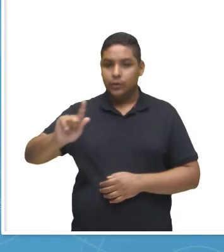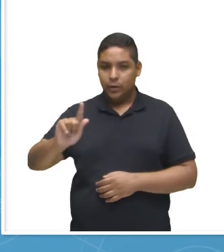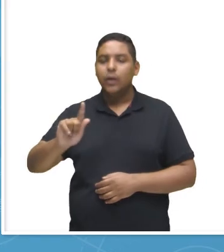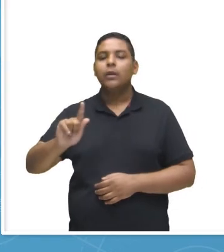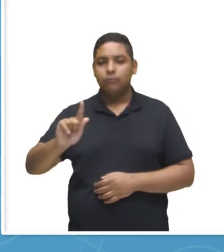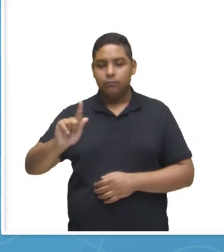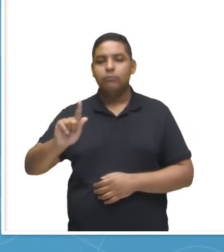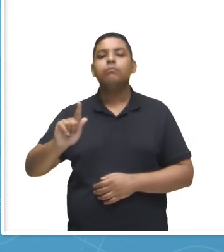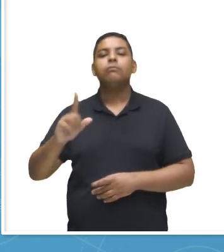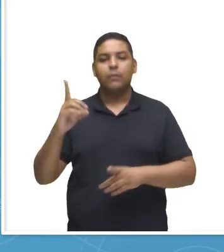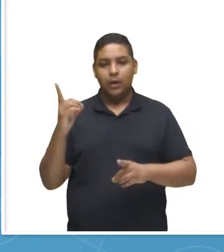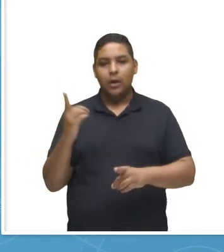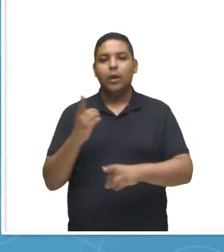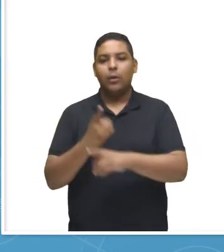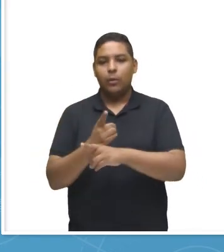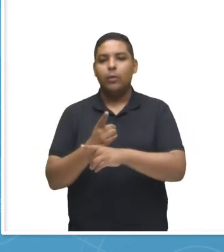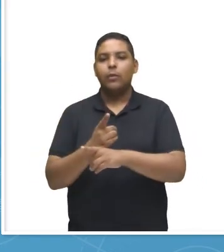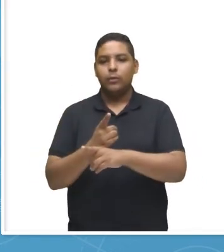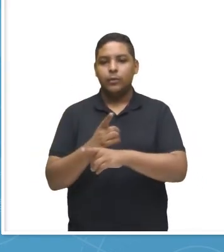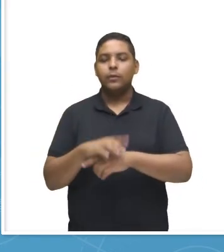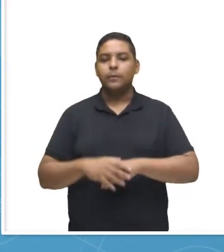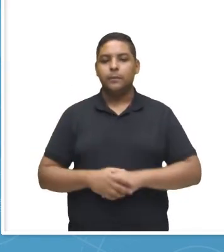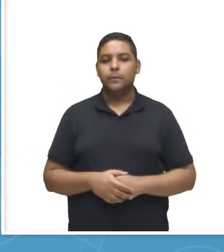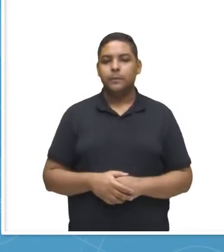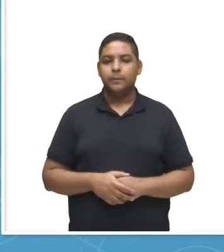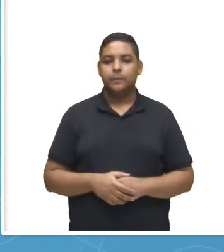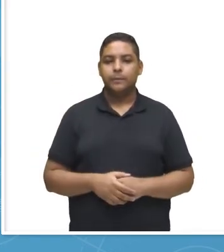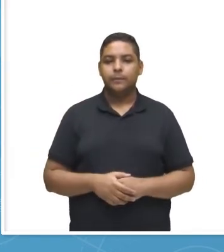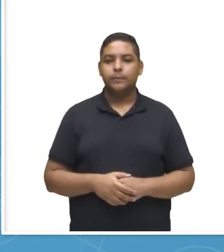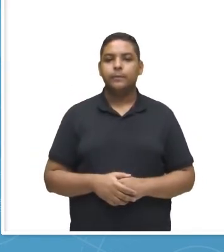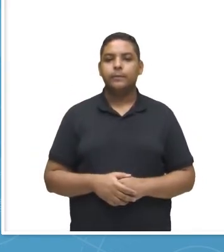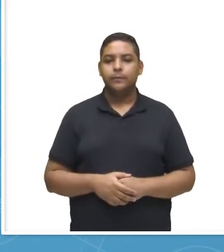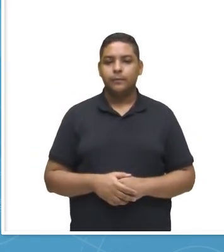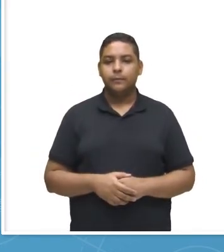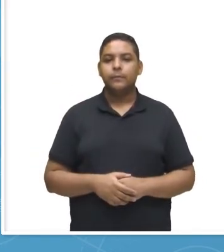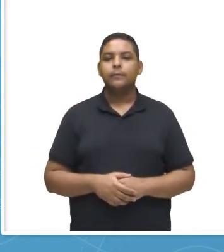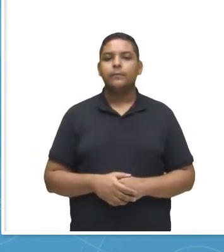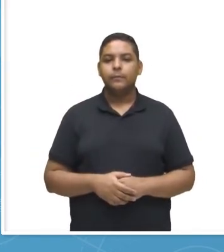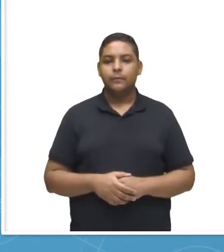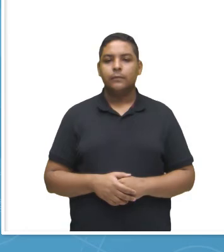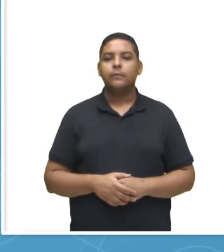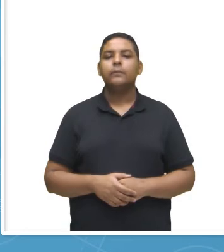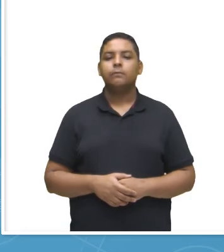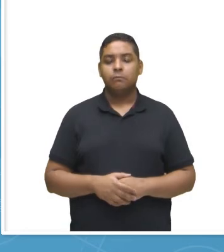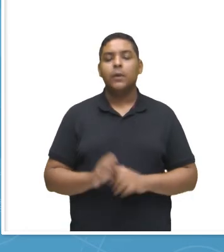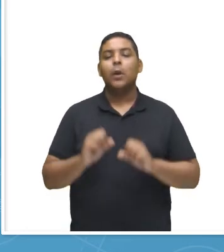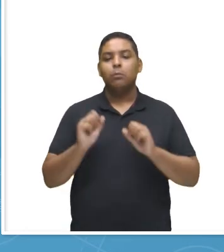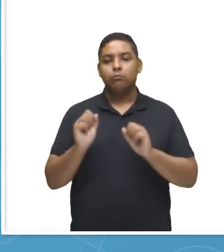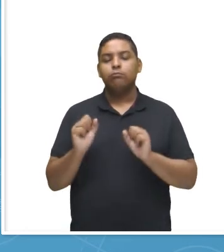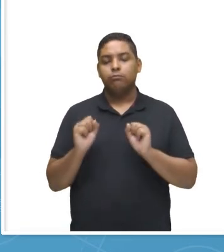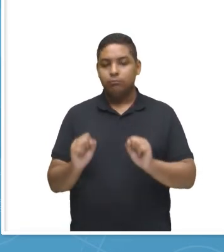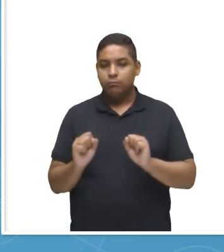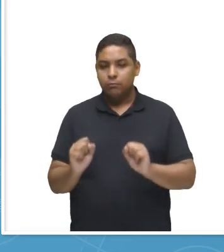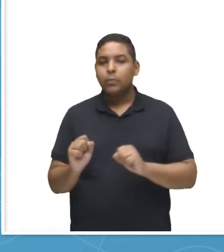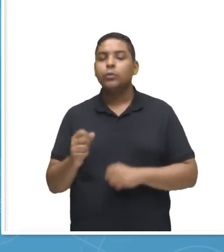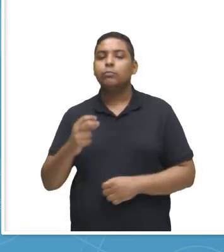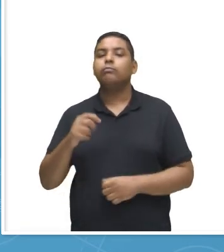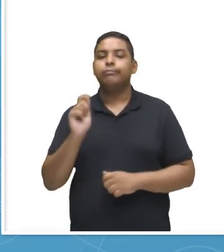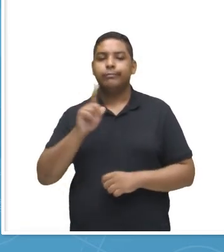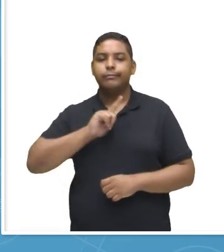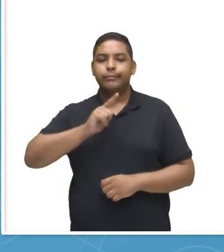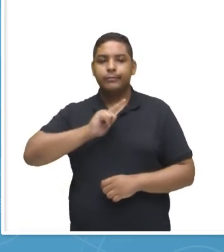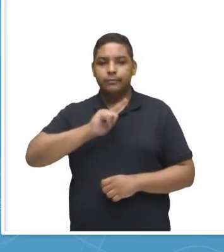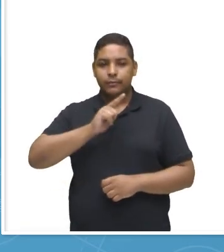G, reta F está aqui e reta G. Elas possuem ponto em comum, então elas não podem ser